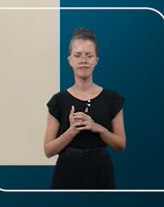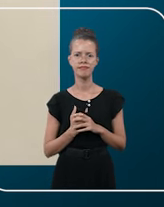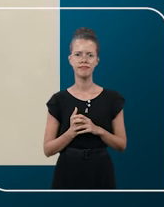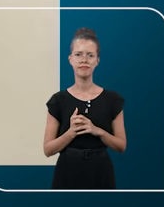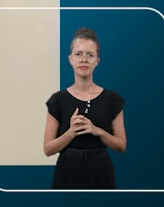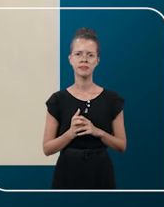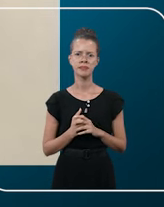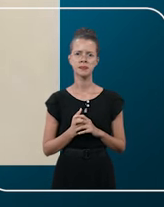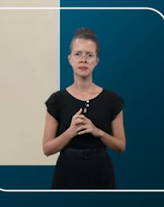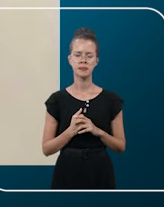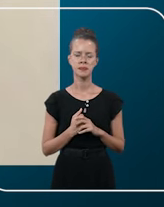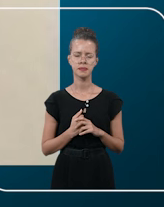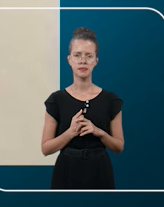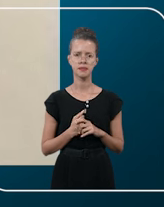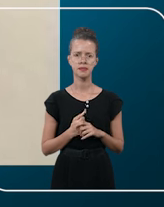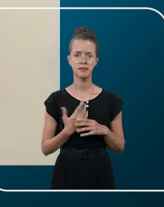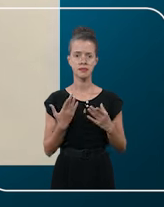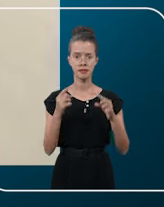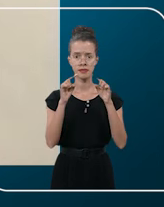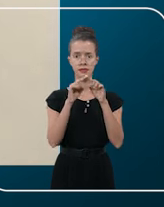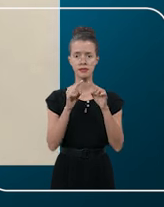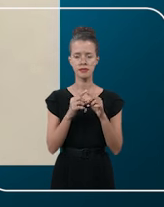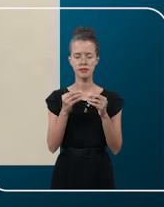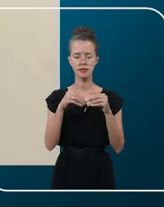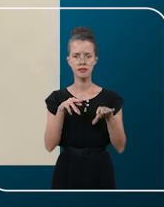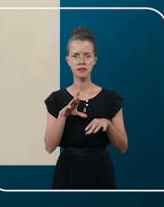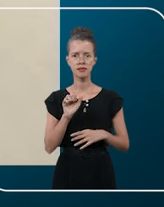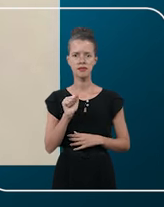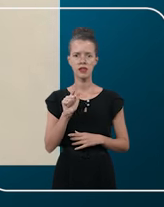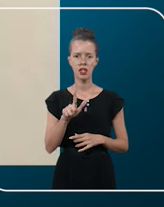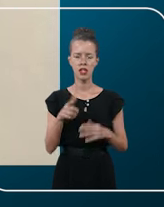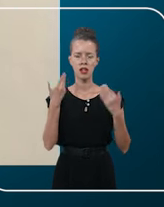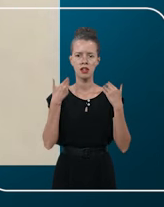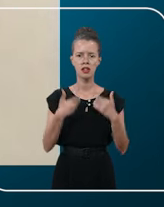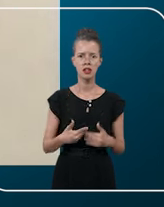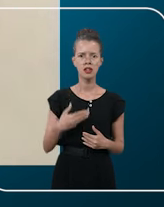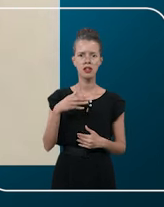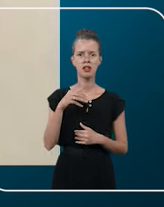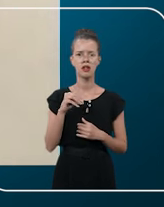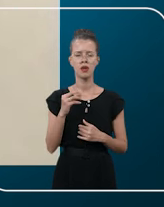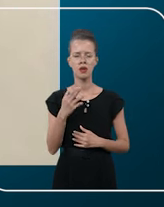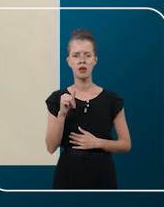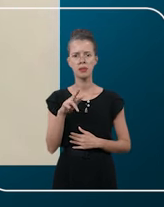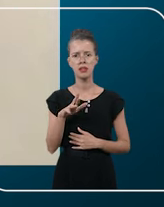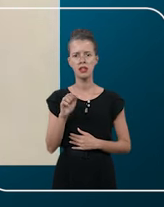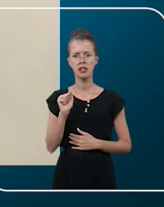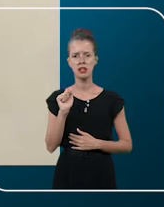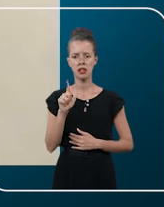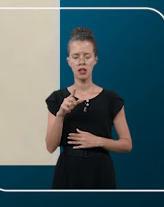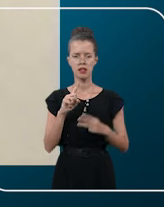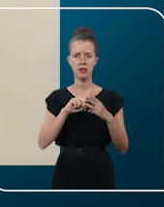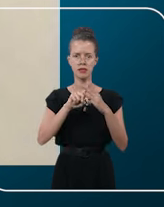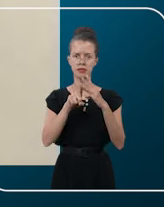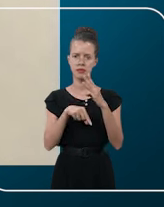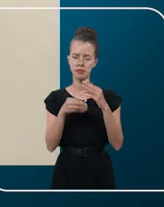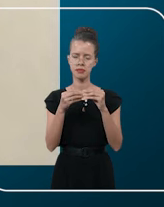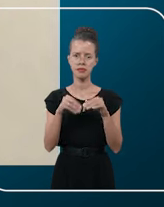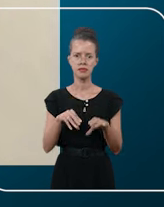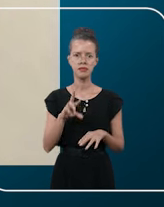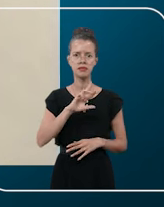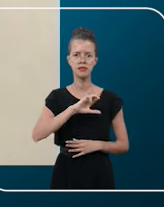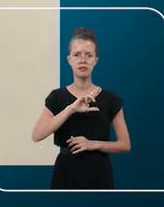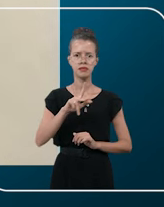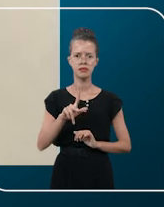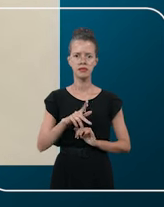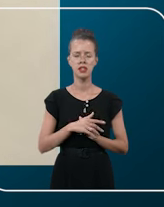Relativamente aos danos morais, materiais, estéticos, são três danos diferentes e que são